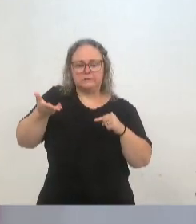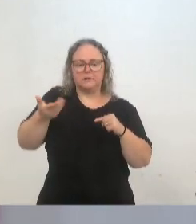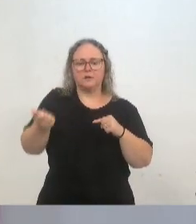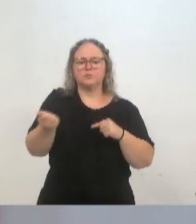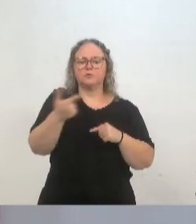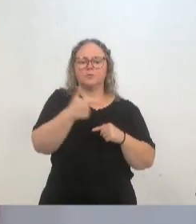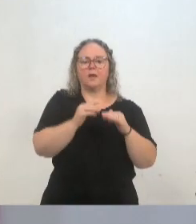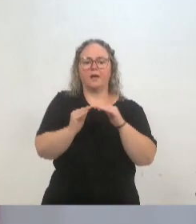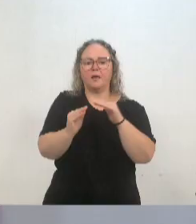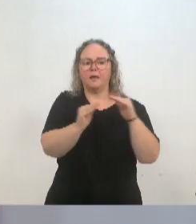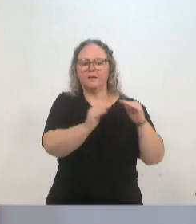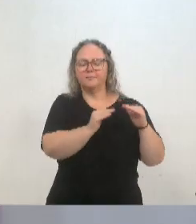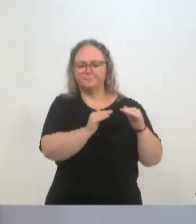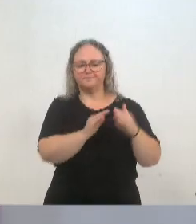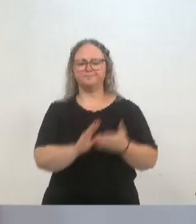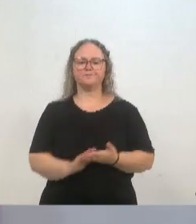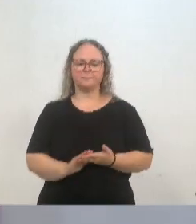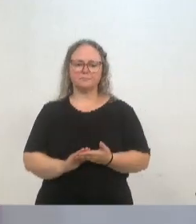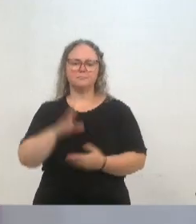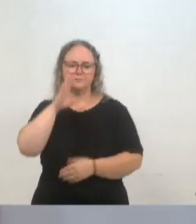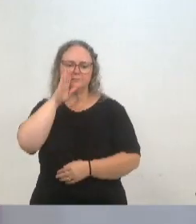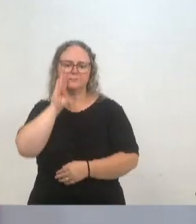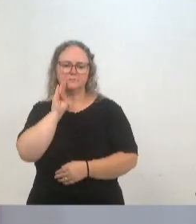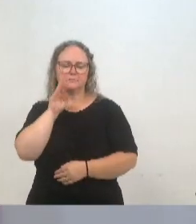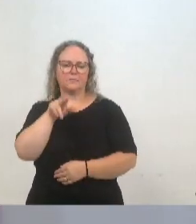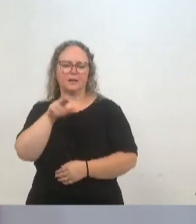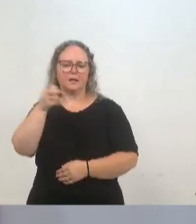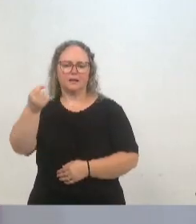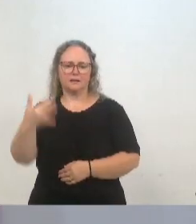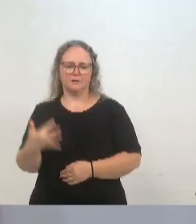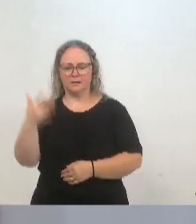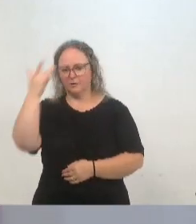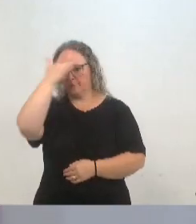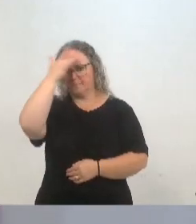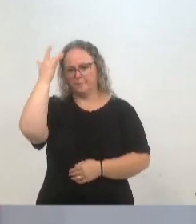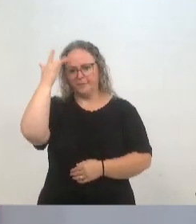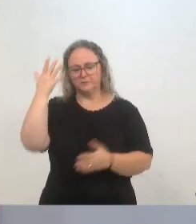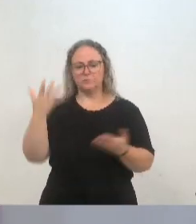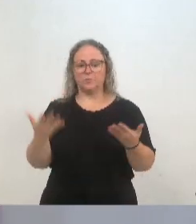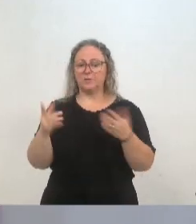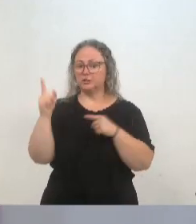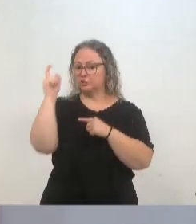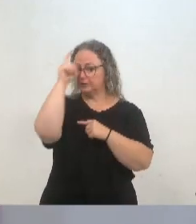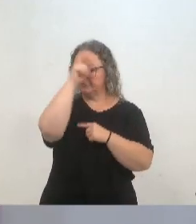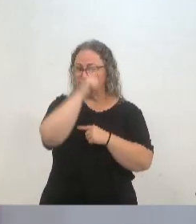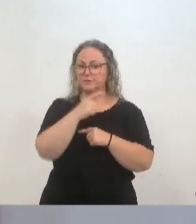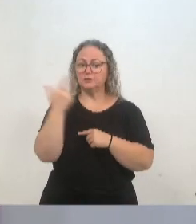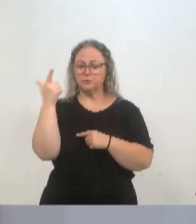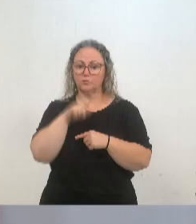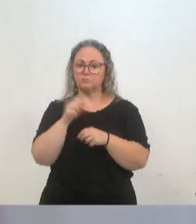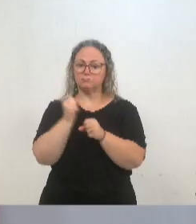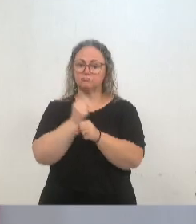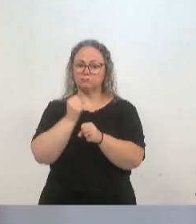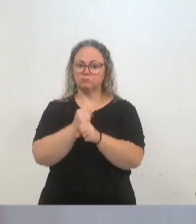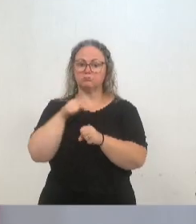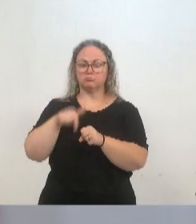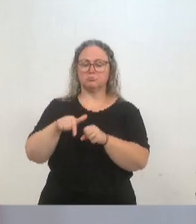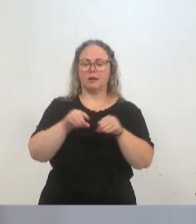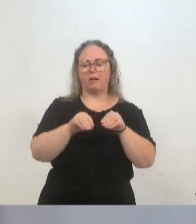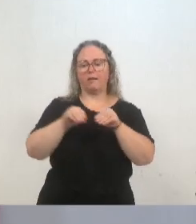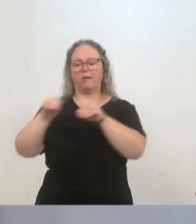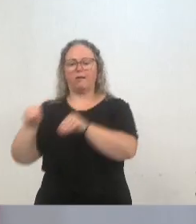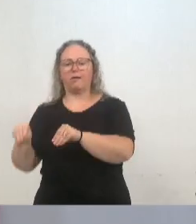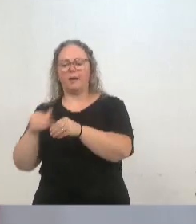vizinhas. E aí, como o vereador Brunin comentou, é porque as pessoas têm dificuldade de construir aqui no nosso município e acabam tendo que ir para as cidades